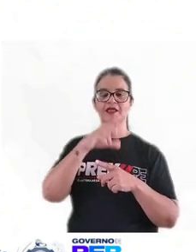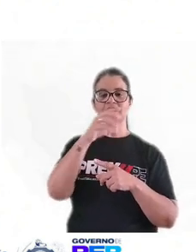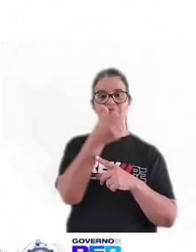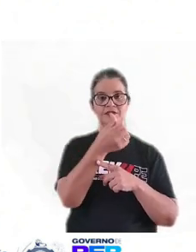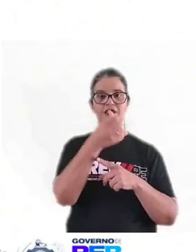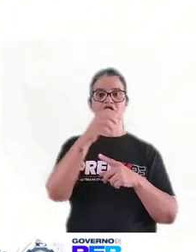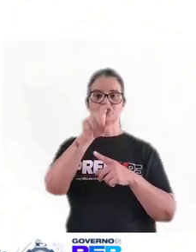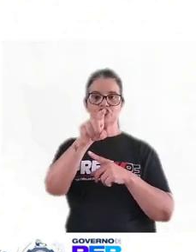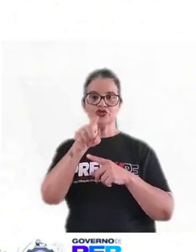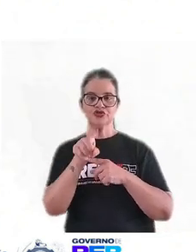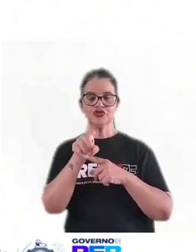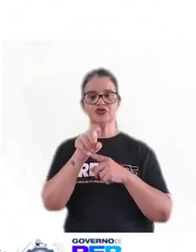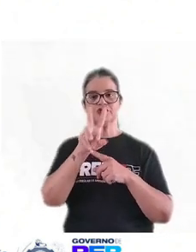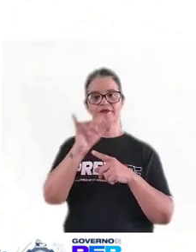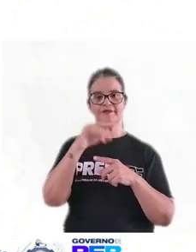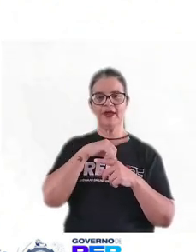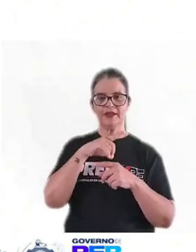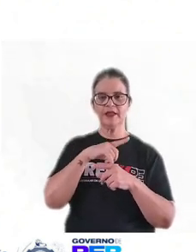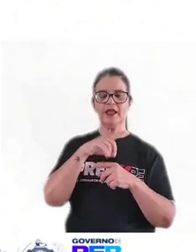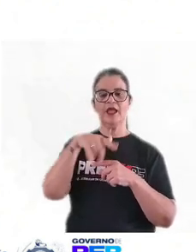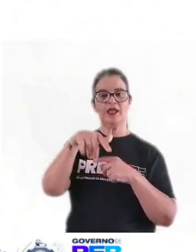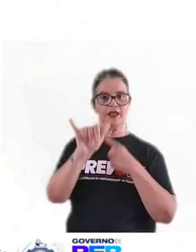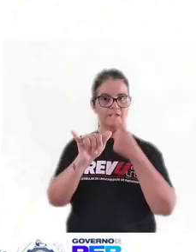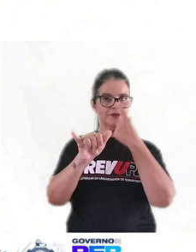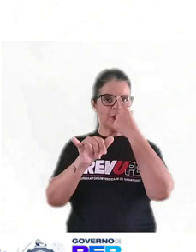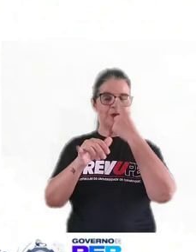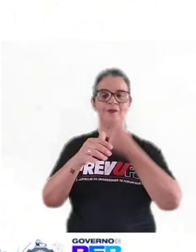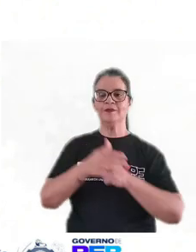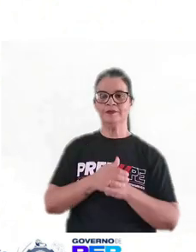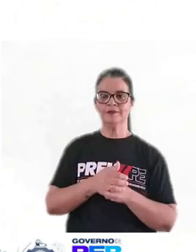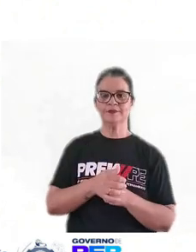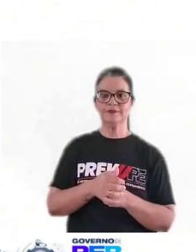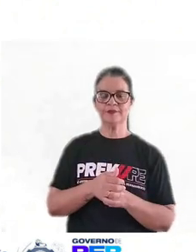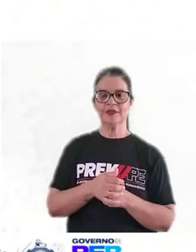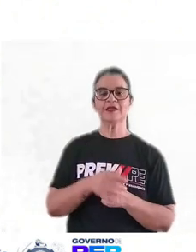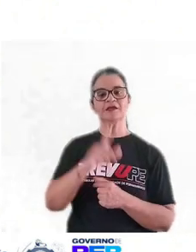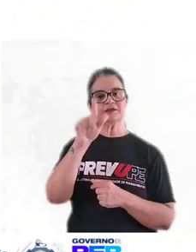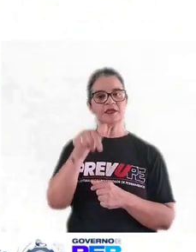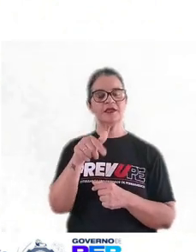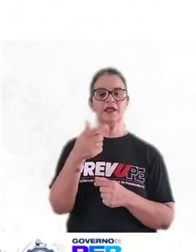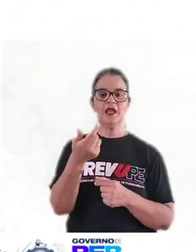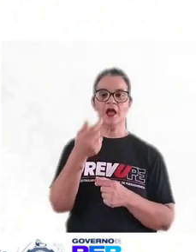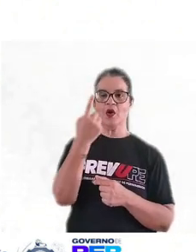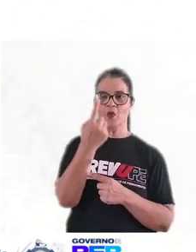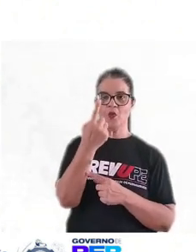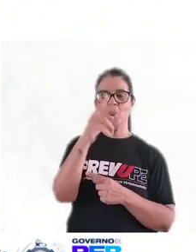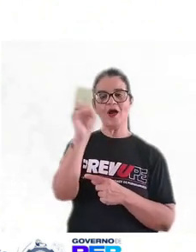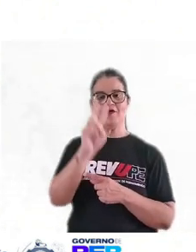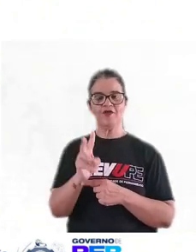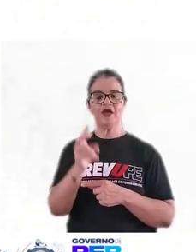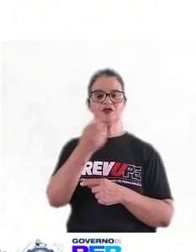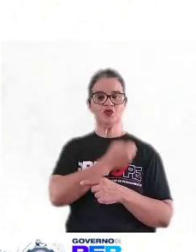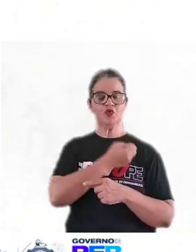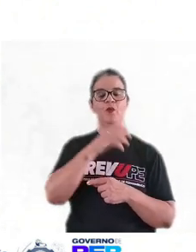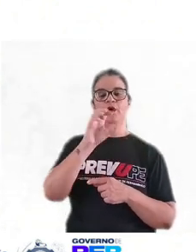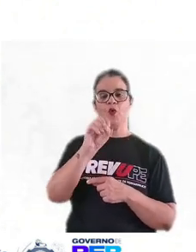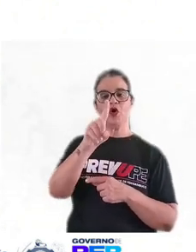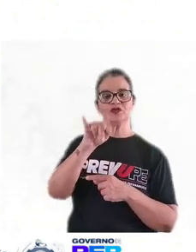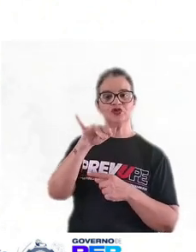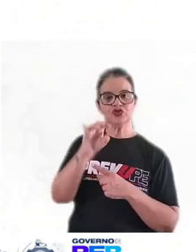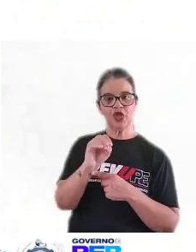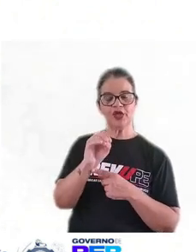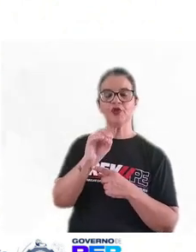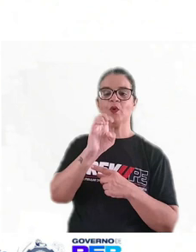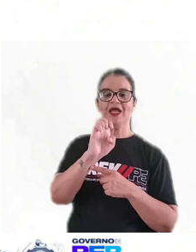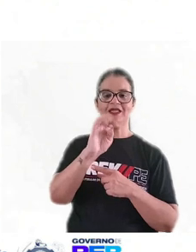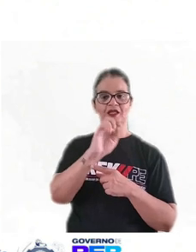você vai ter 6X vai ter Y que seria uma vez o